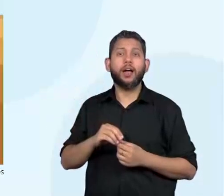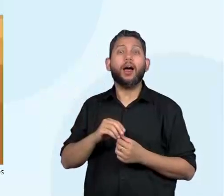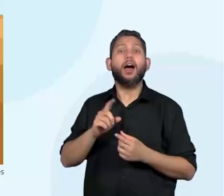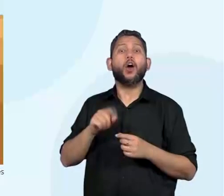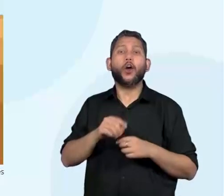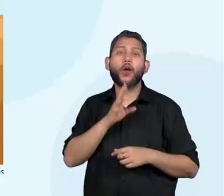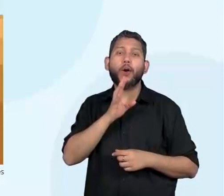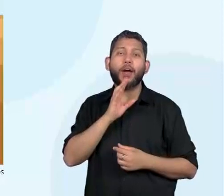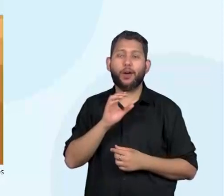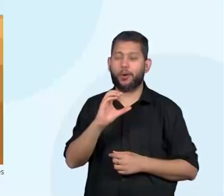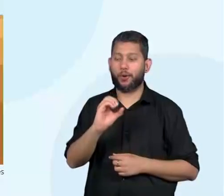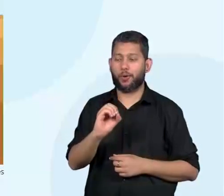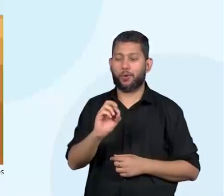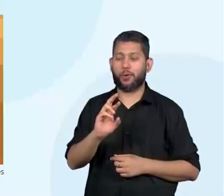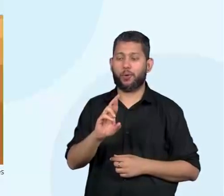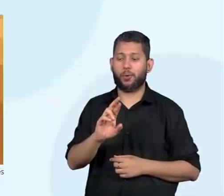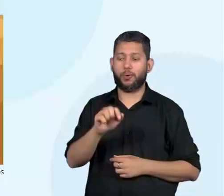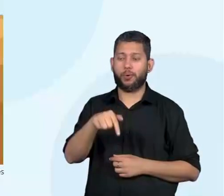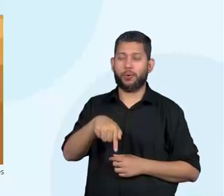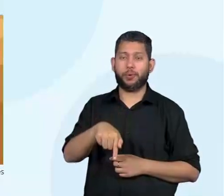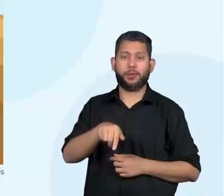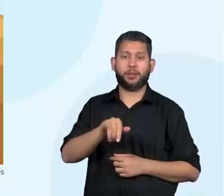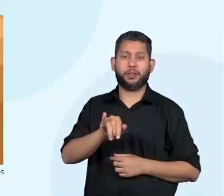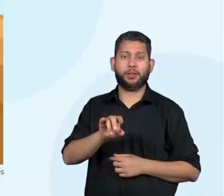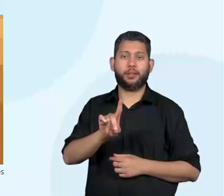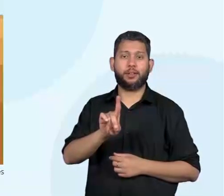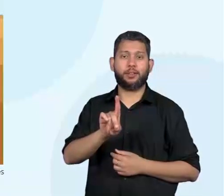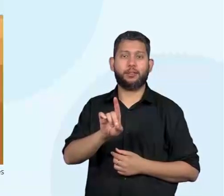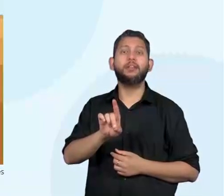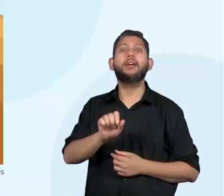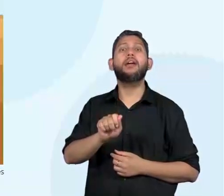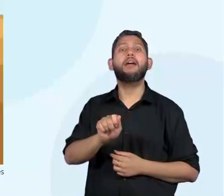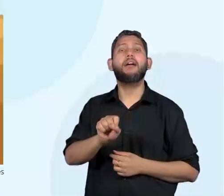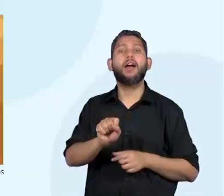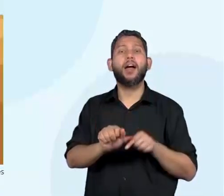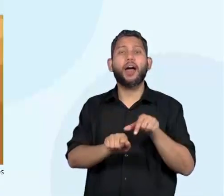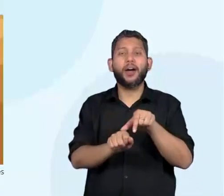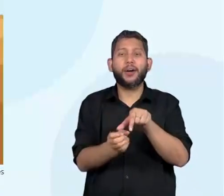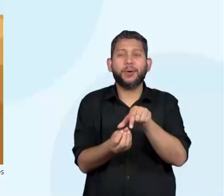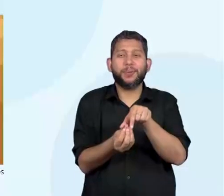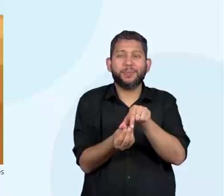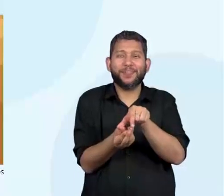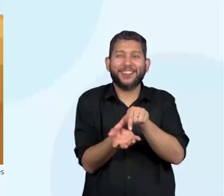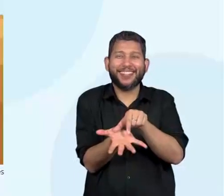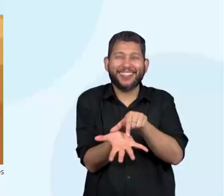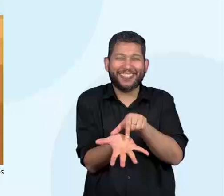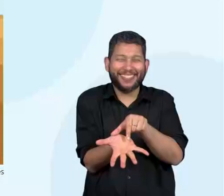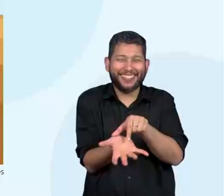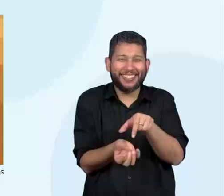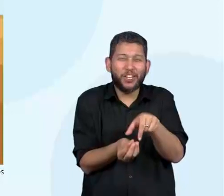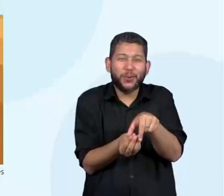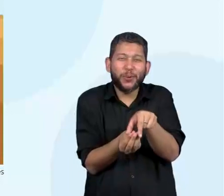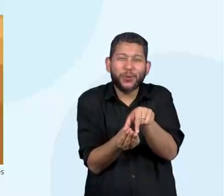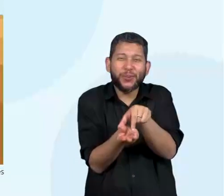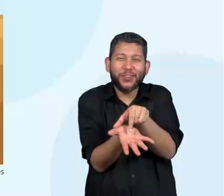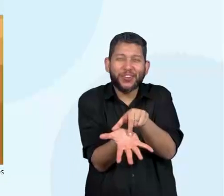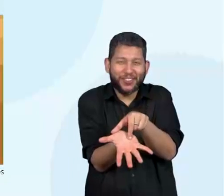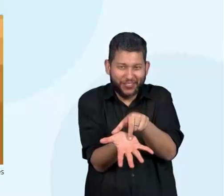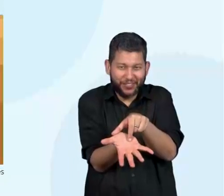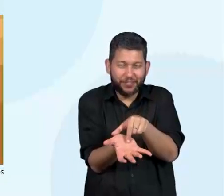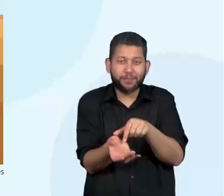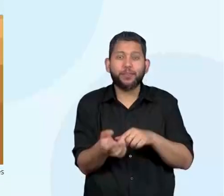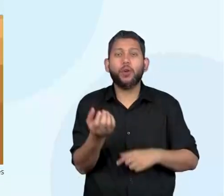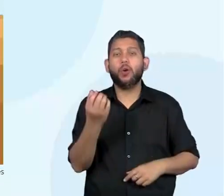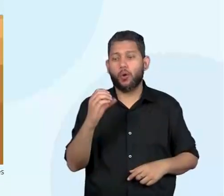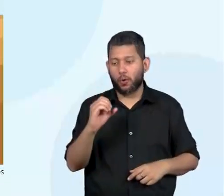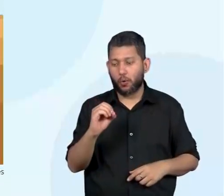pessoas costumam plantar ali orquídeas, bromélias, essas, uhum, plantinhas ornamentais, em outras árvores, no tronco de